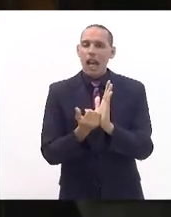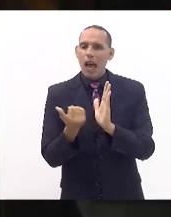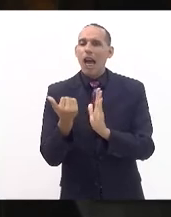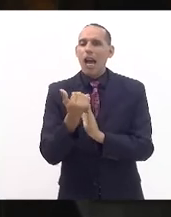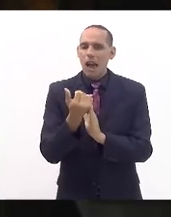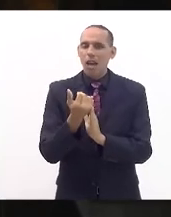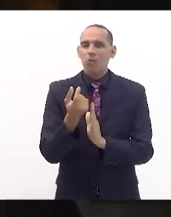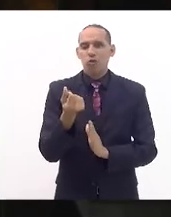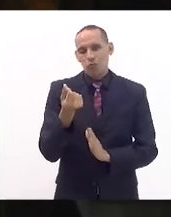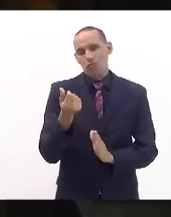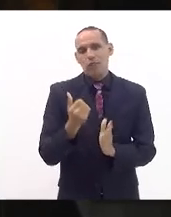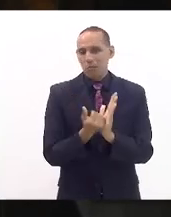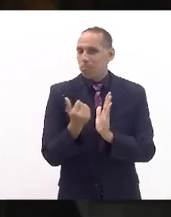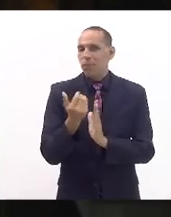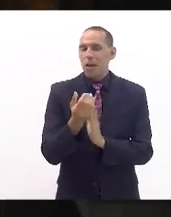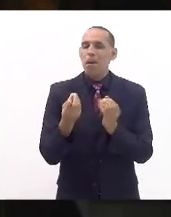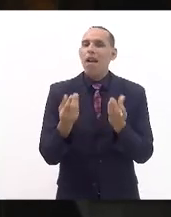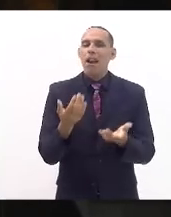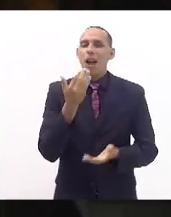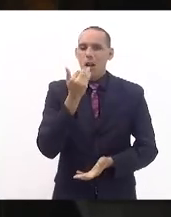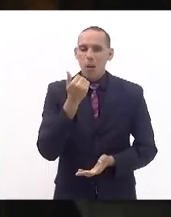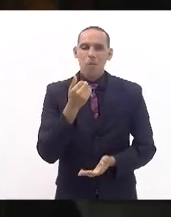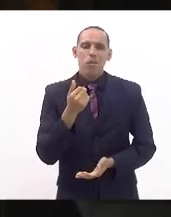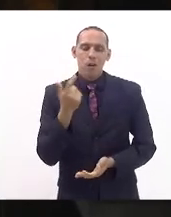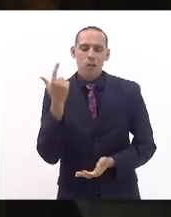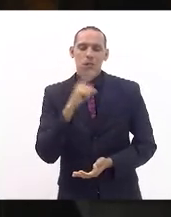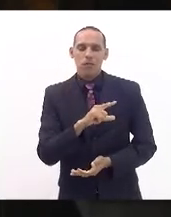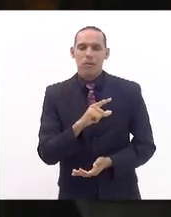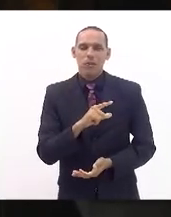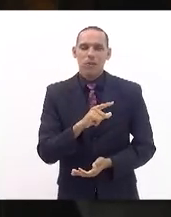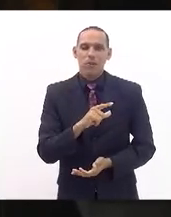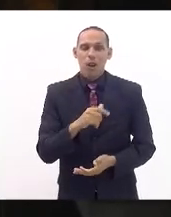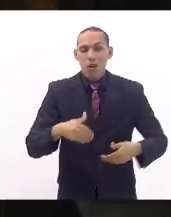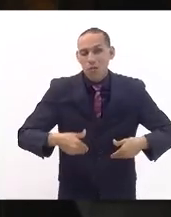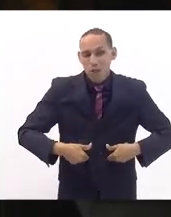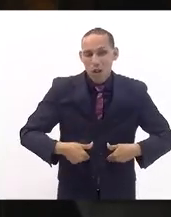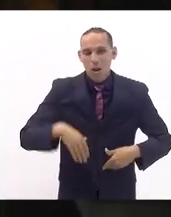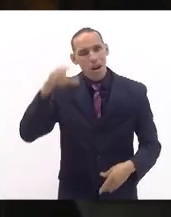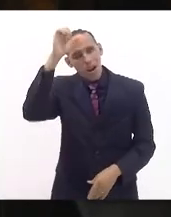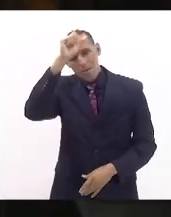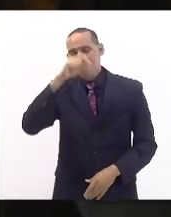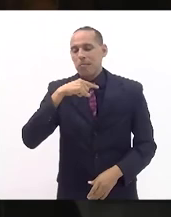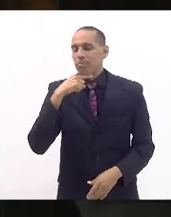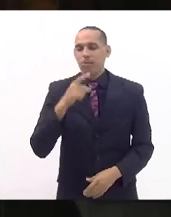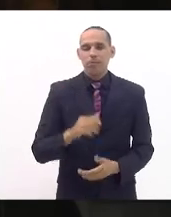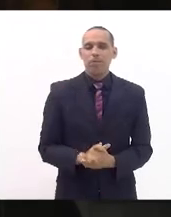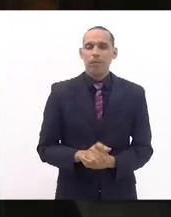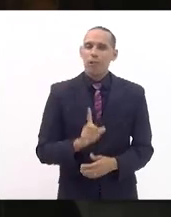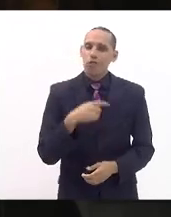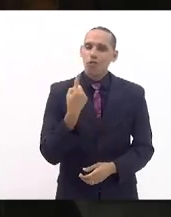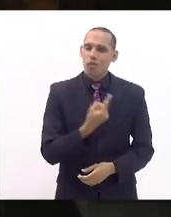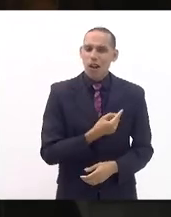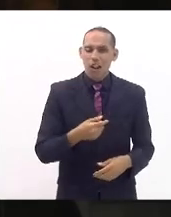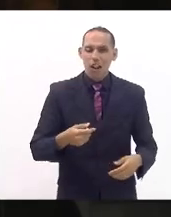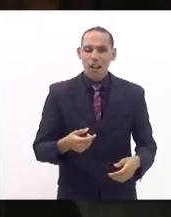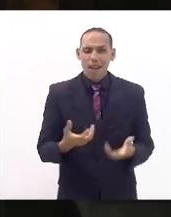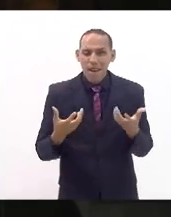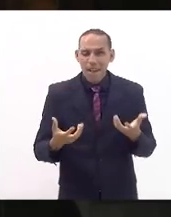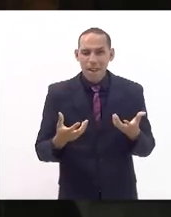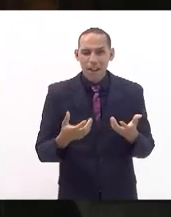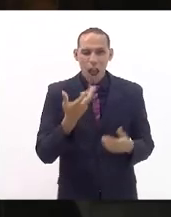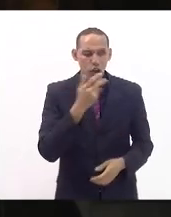adequado para garantir alimentação escolar. Com fome, ninguém aprende. E a gente não quer nenhuma criança,